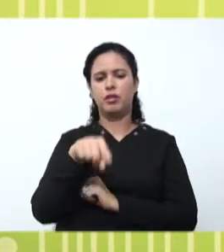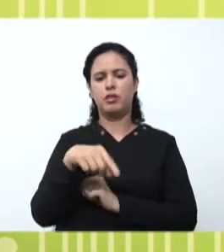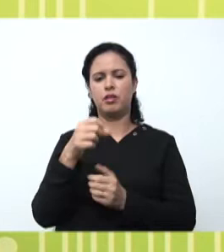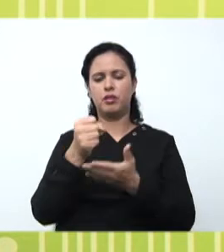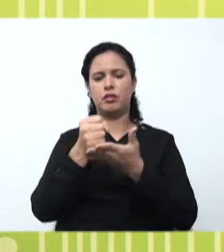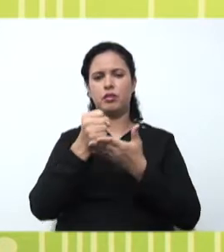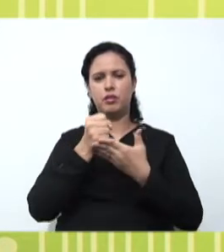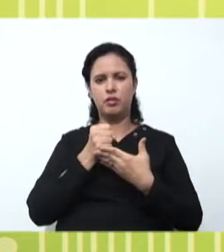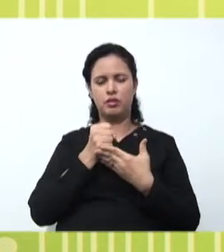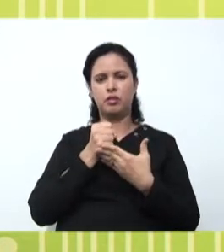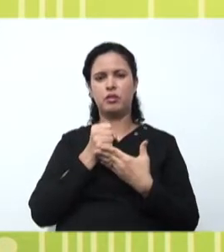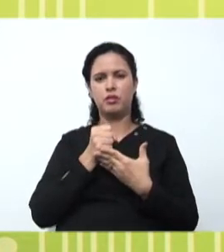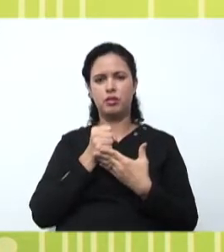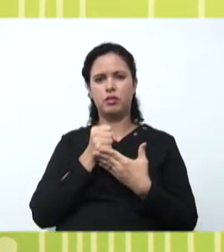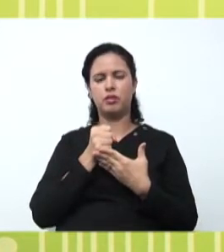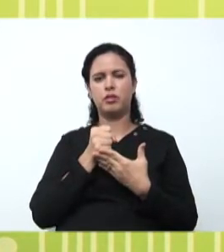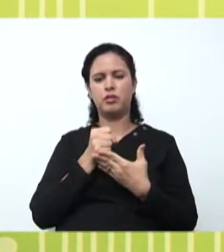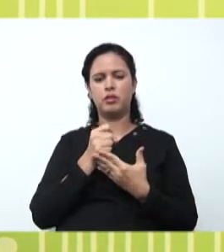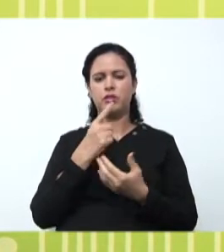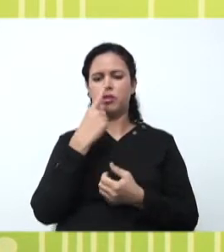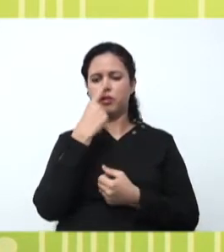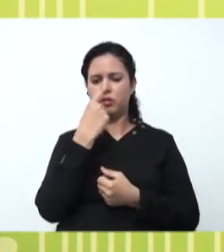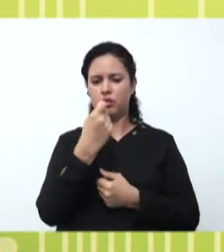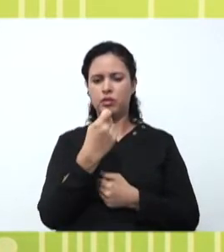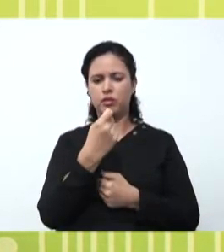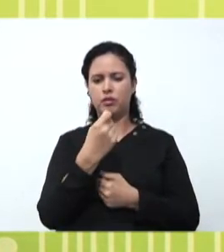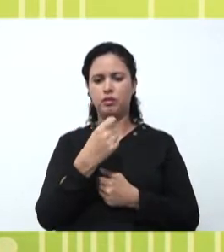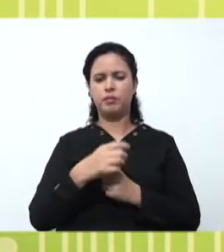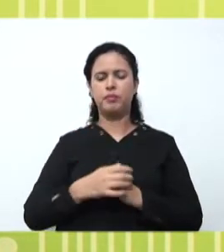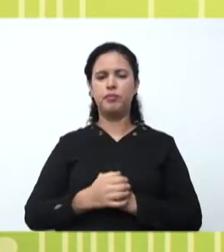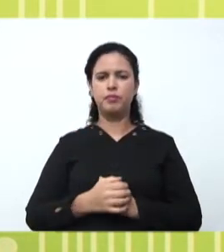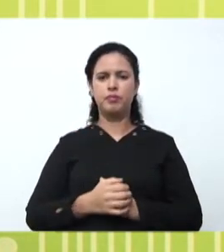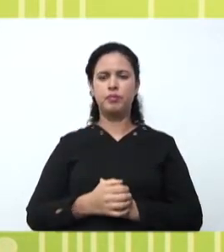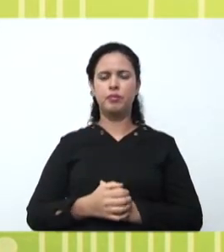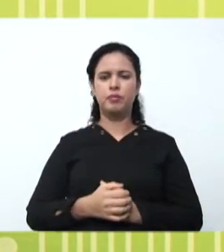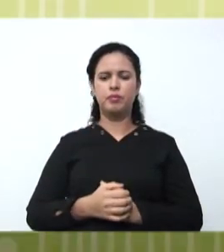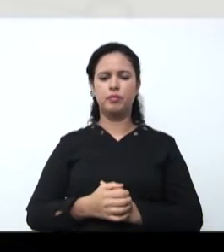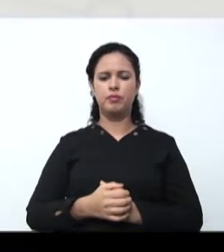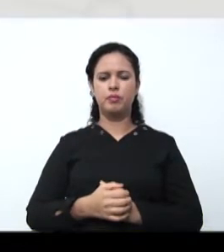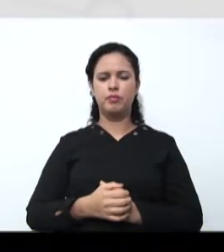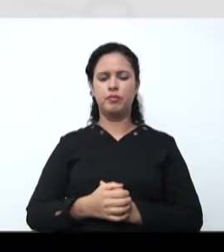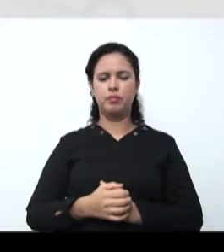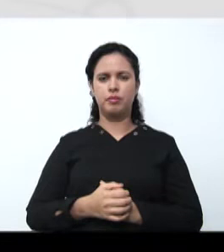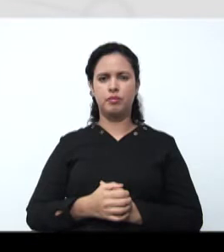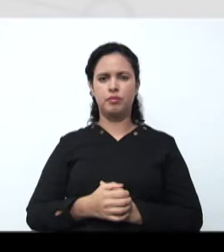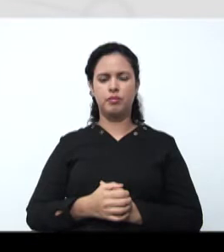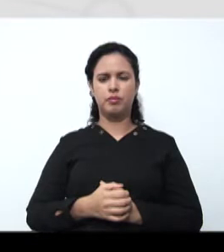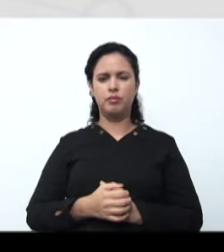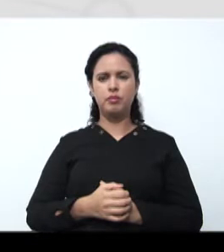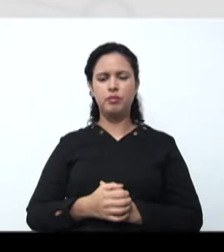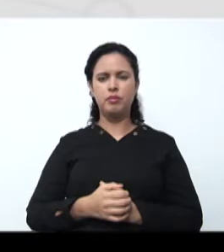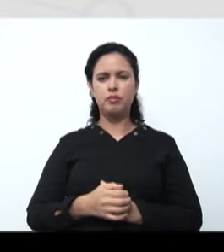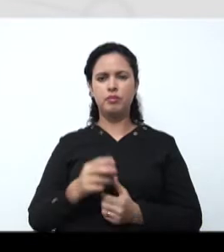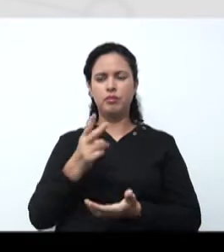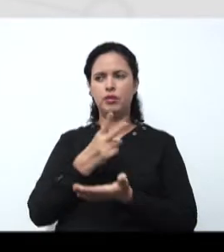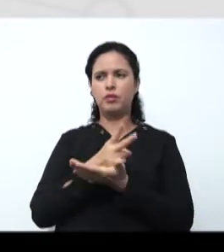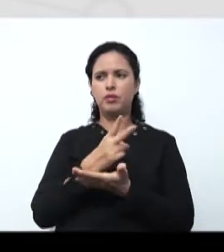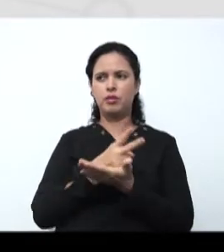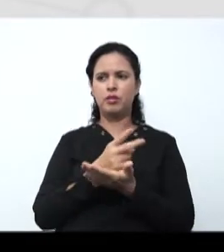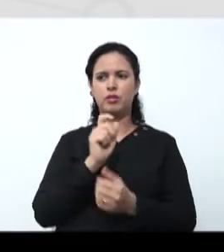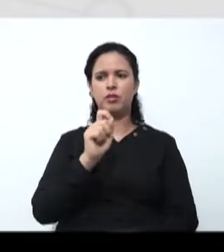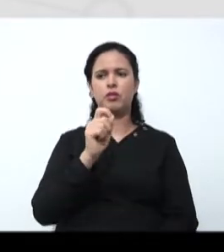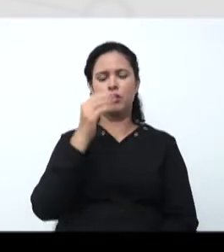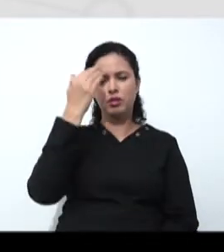de resíduos sólidos da nossa cidade. Então vamos ver mais um pouquinho, a gente pode continuar agora